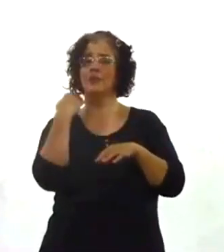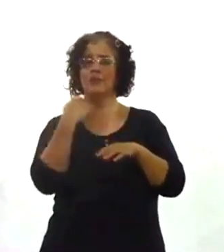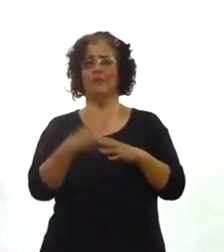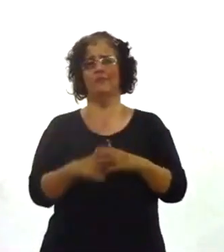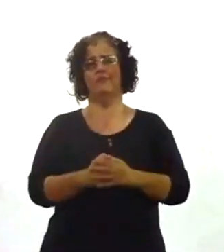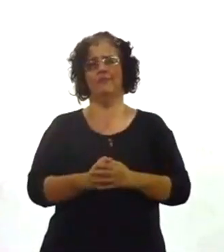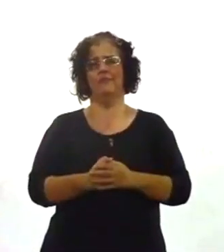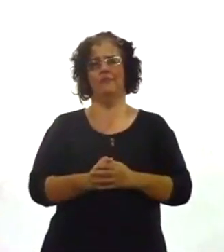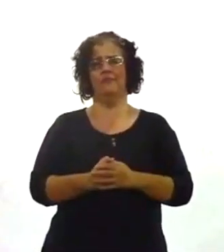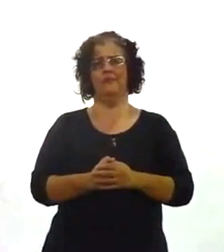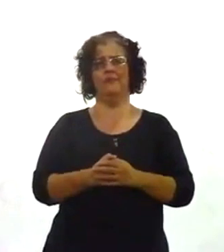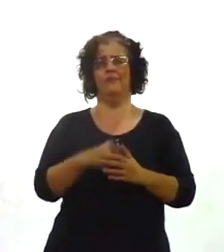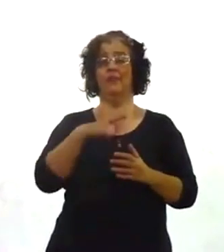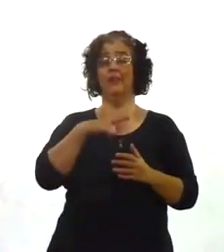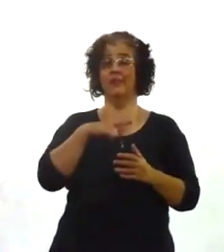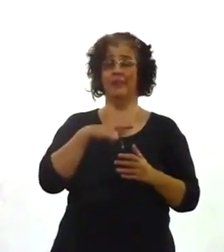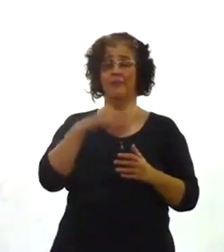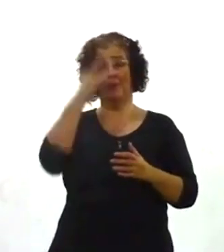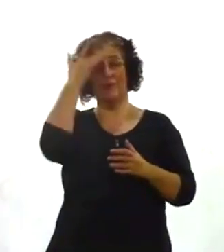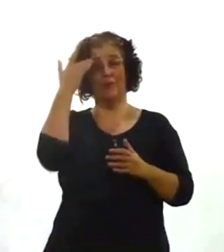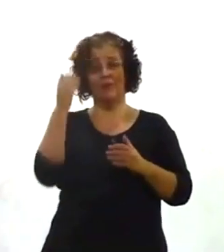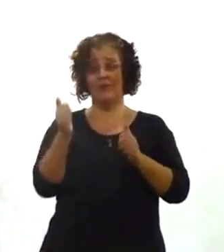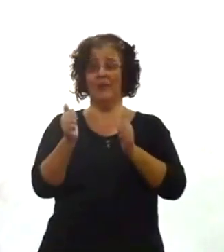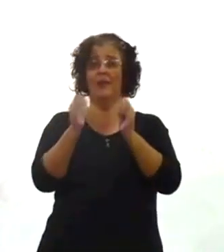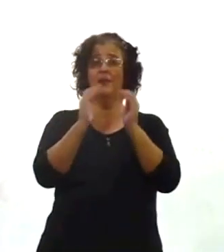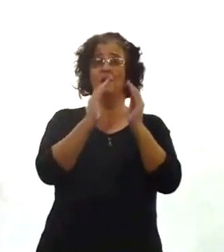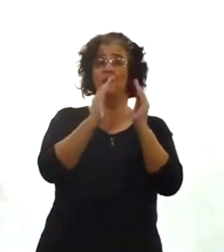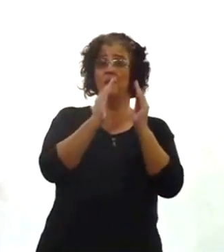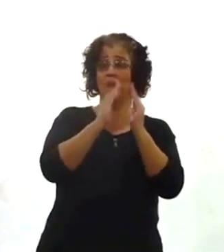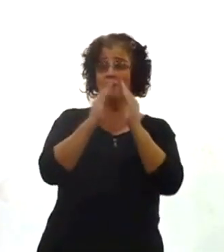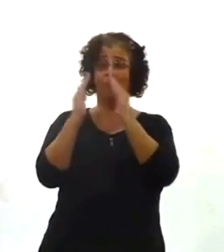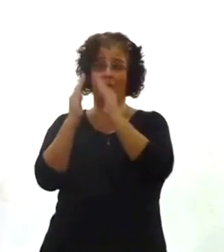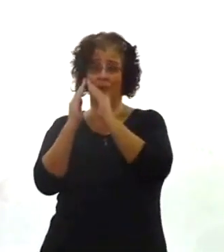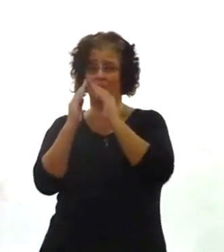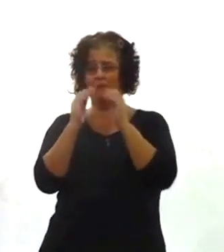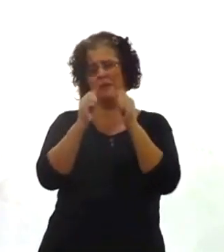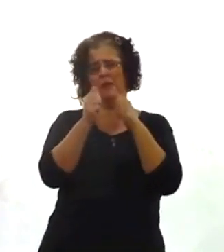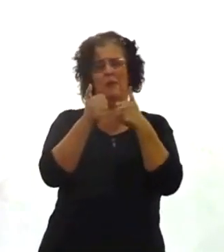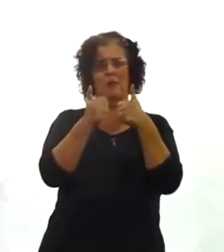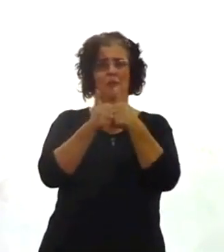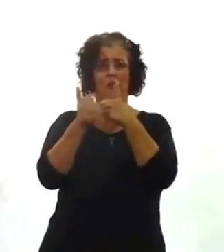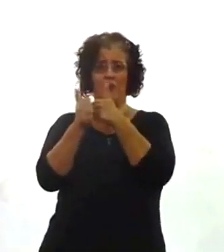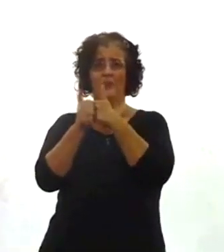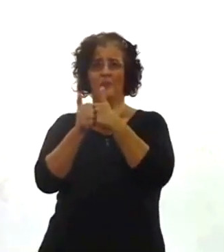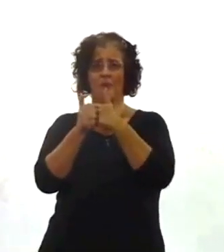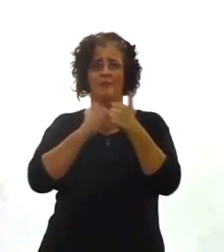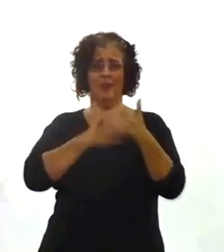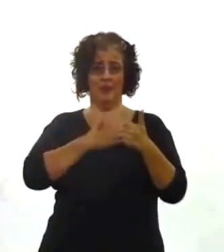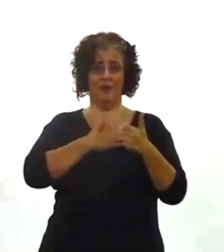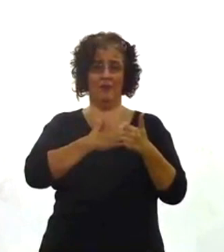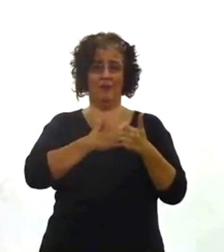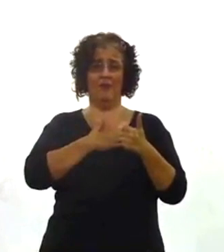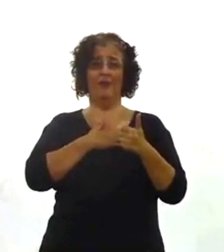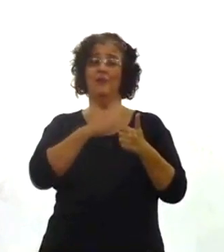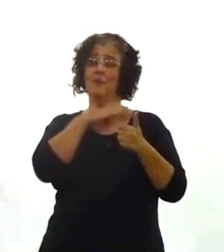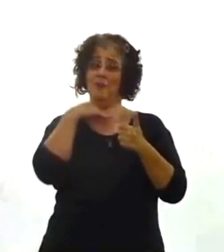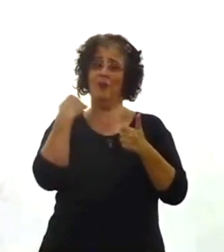temos gente chegada a nós que morreu por causa desse vírus.